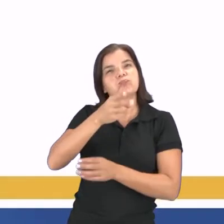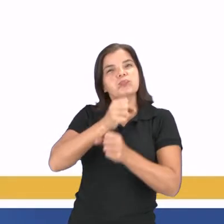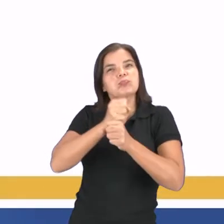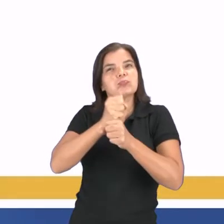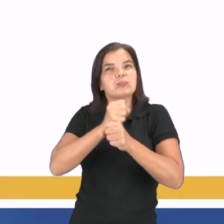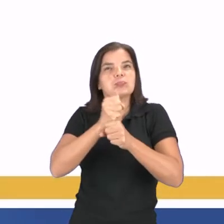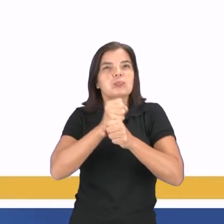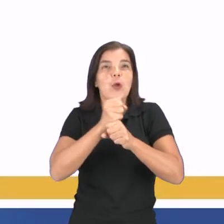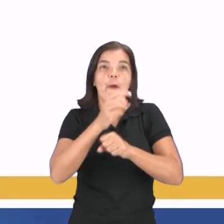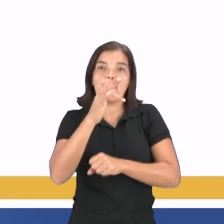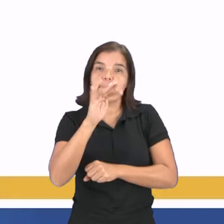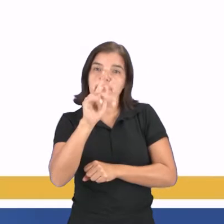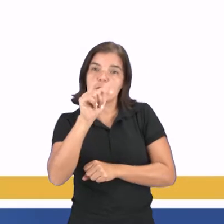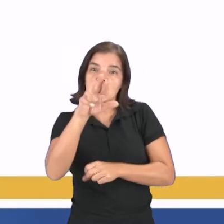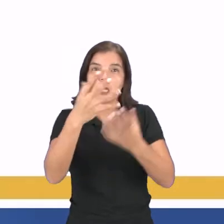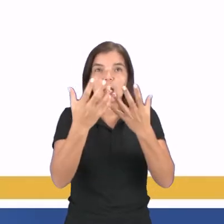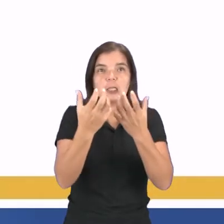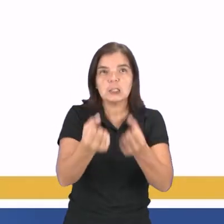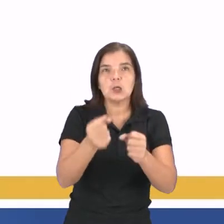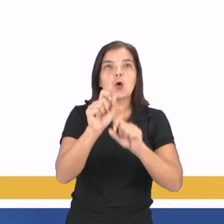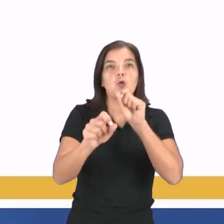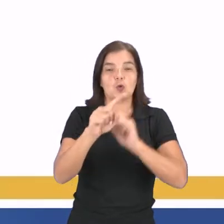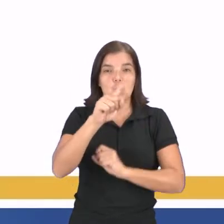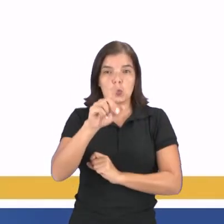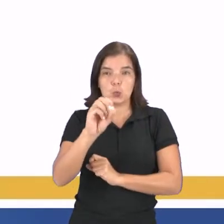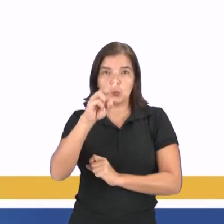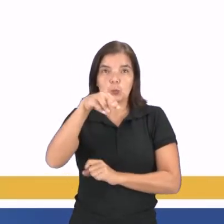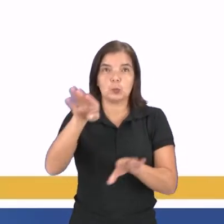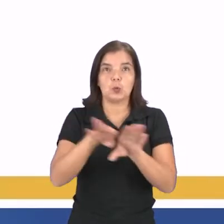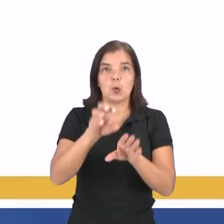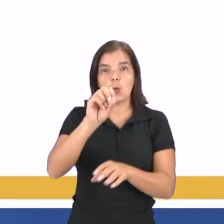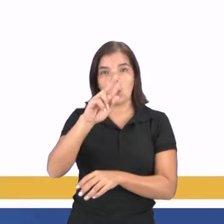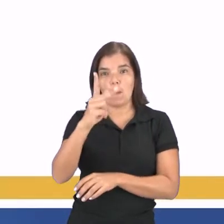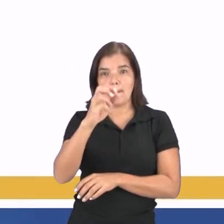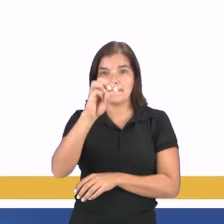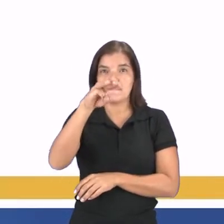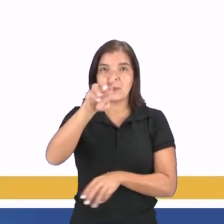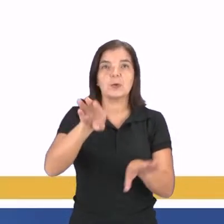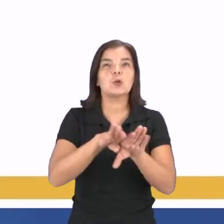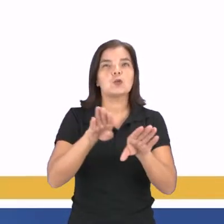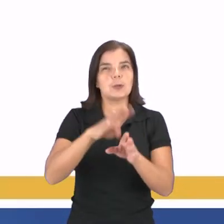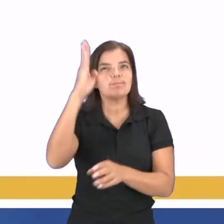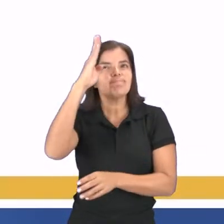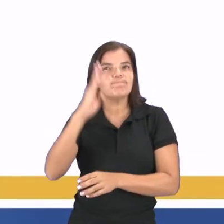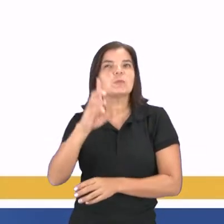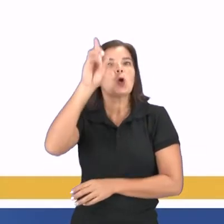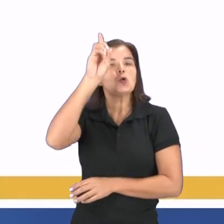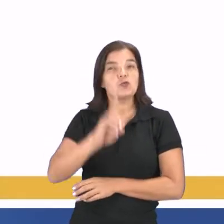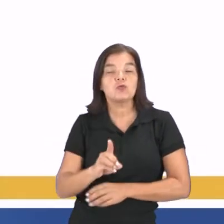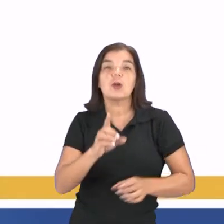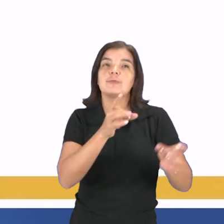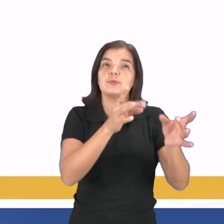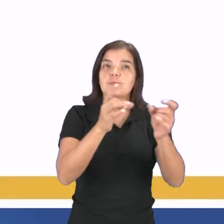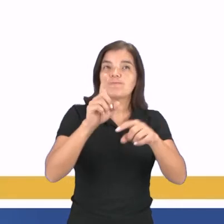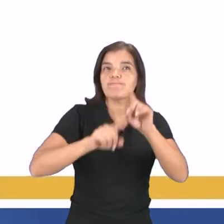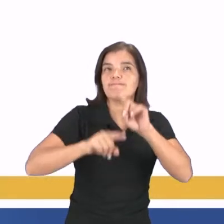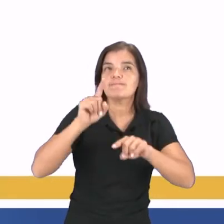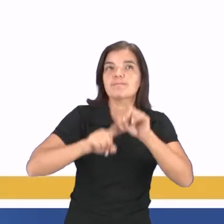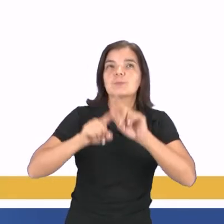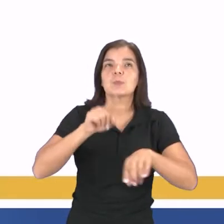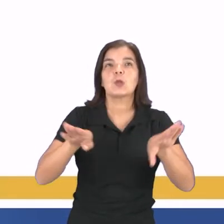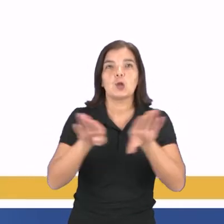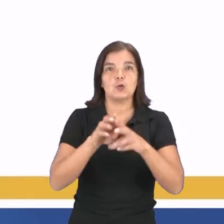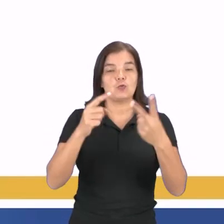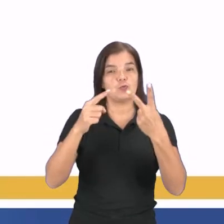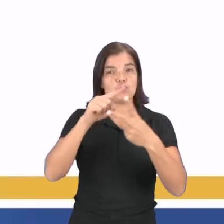ano, Figner adquiriu a patente zoofone, garantindo ao Brasil o direito de fabricação de chapas prensadas